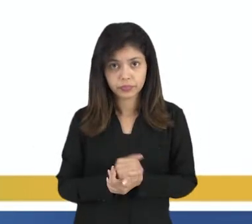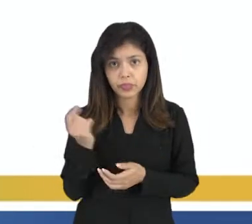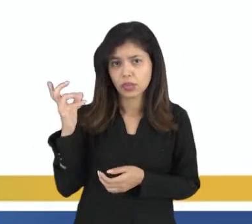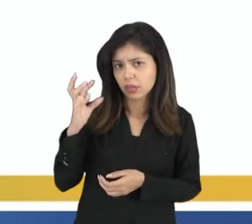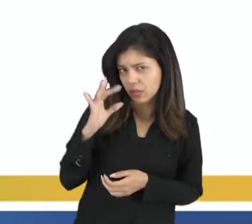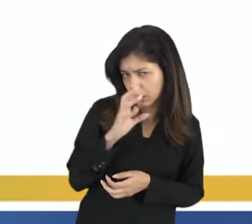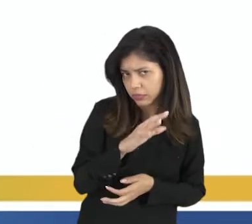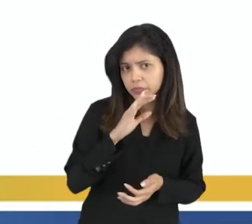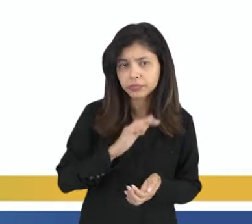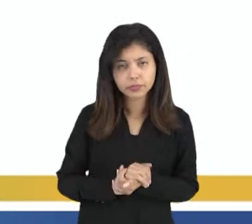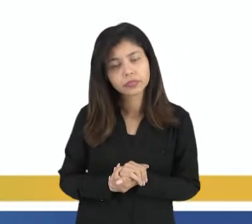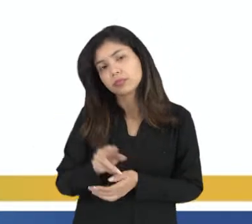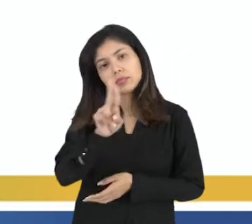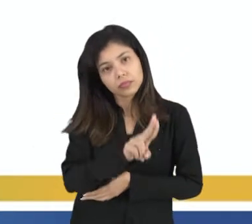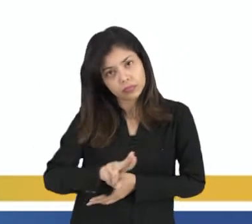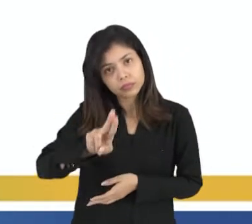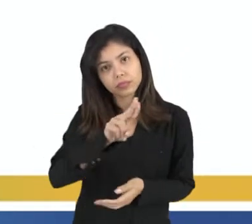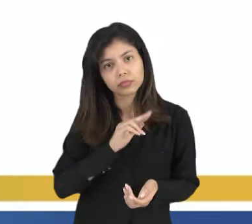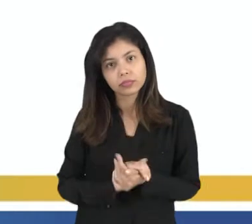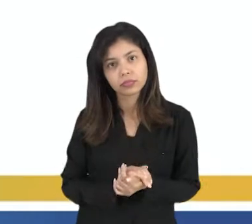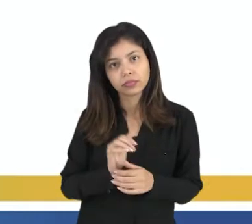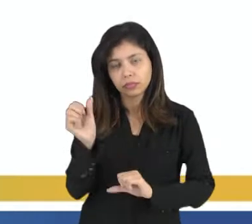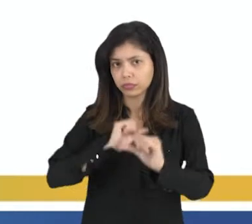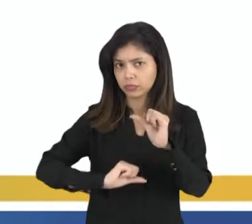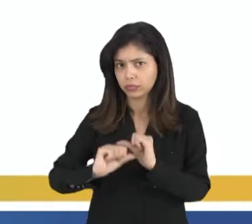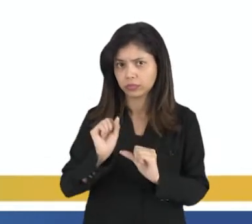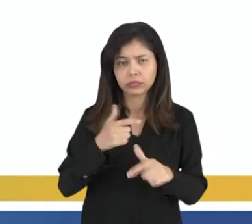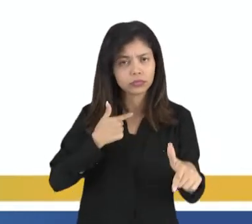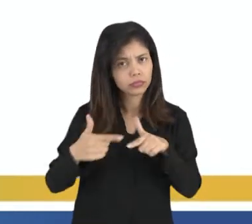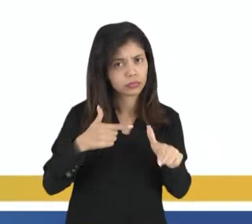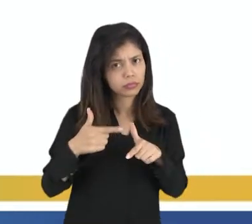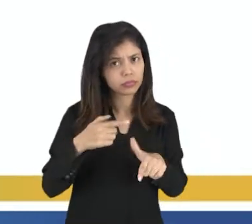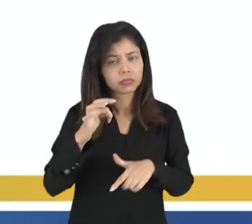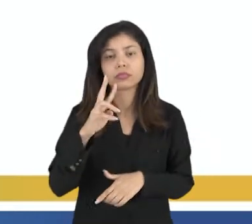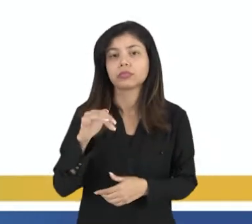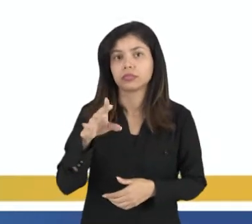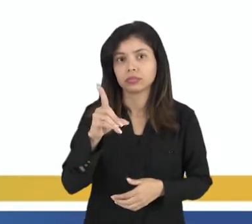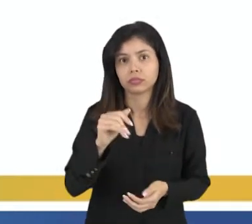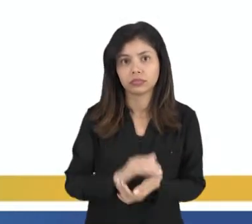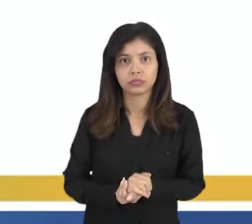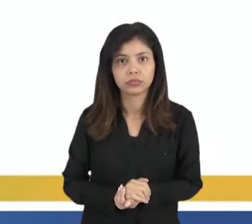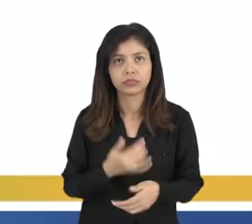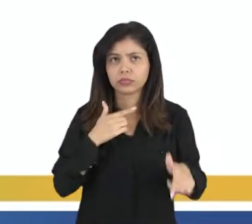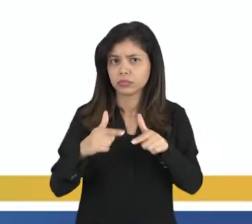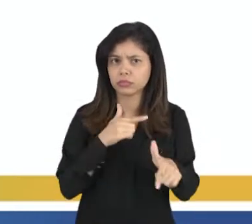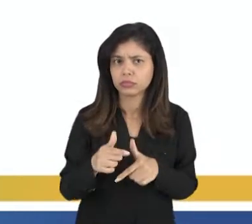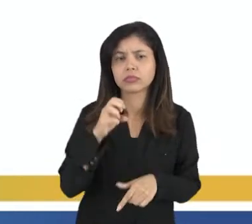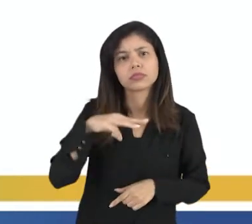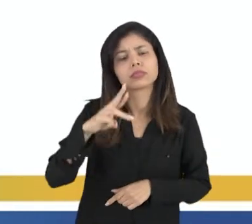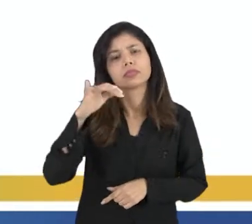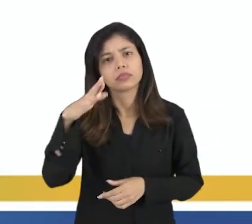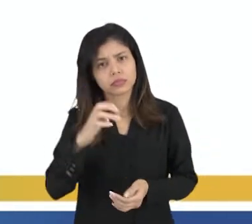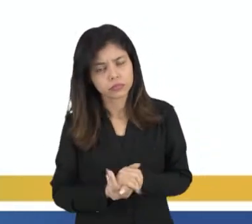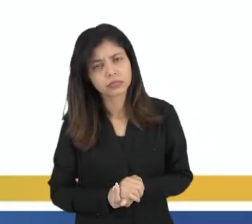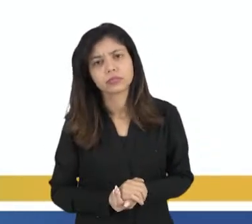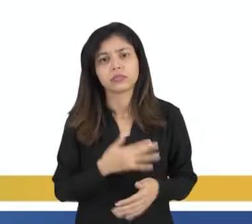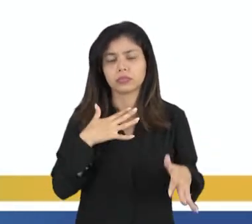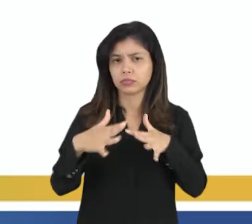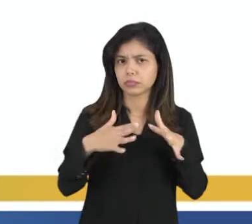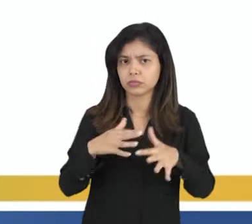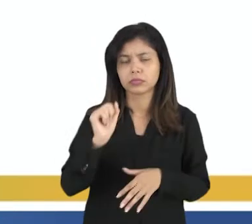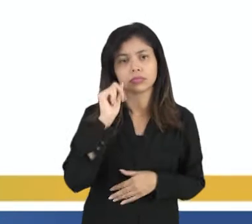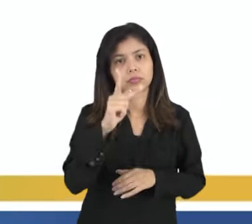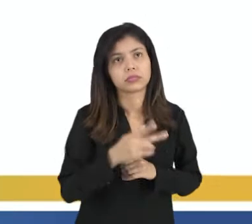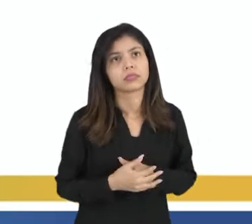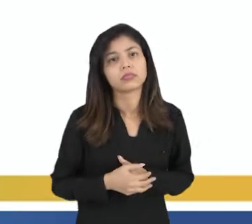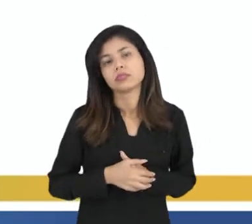que é usado e converter ele em trabalho termodinâmico, ou seja, em trabalho mecânico, em movimento,